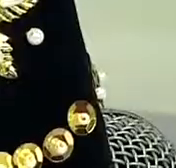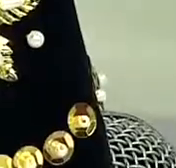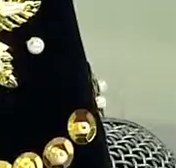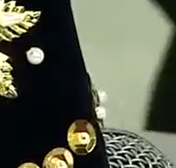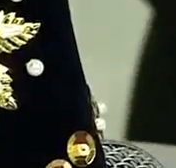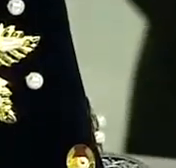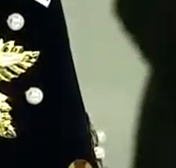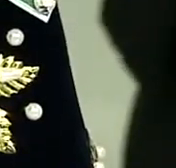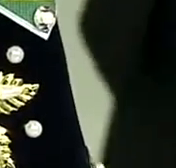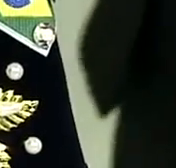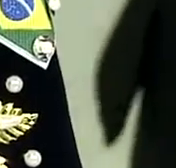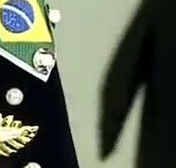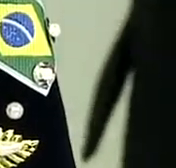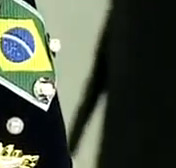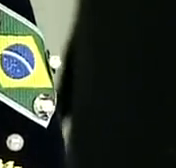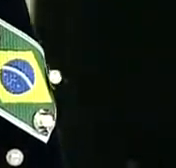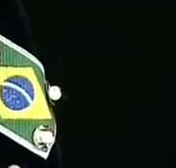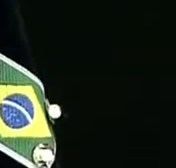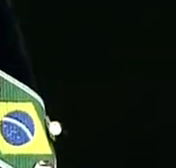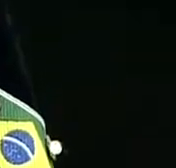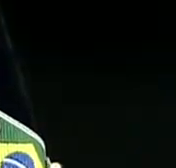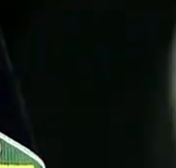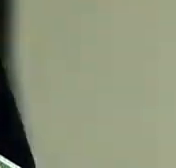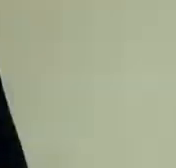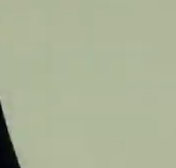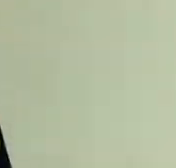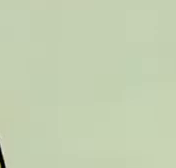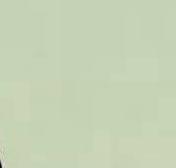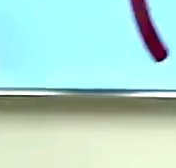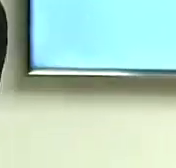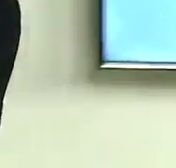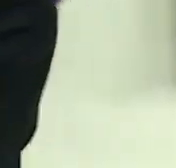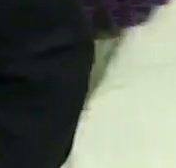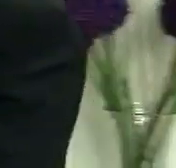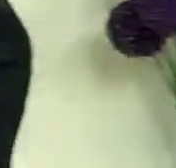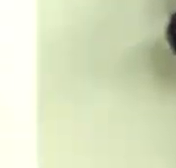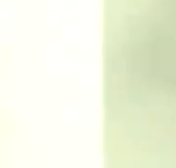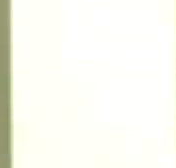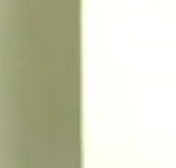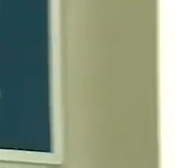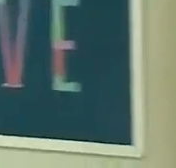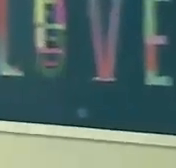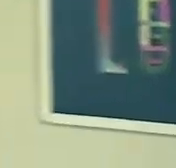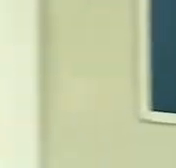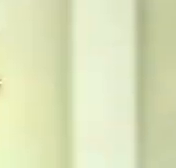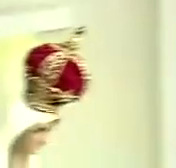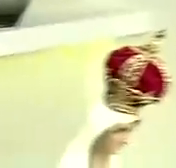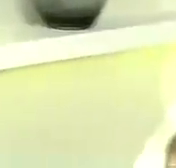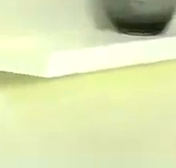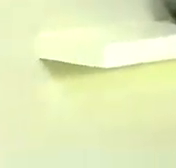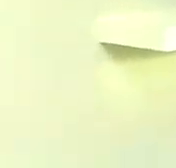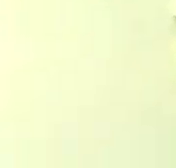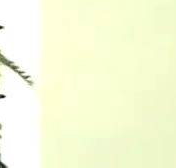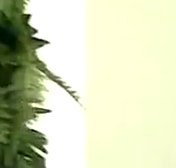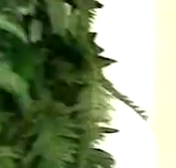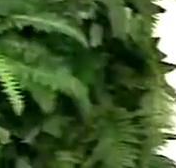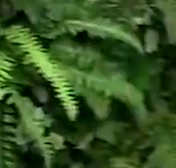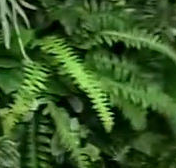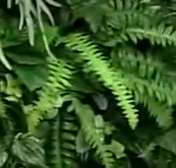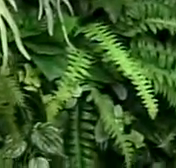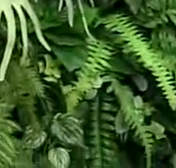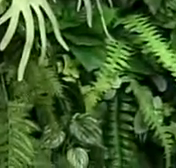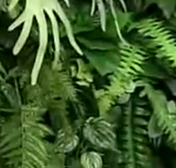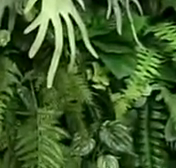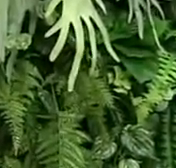data especial ao redor das pessoas que você também ama. E agora, às 6 em ponto, eu vou pegar o meu terço e